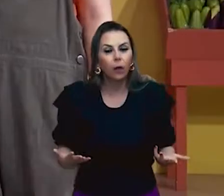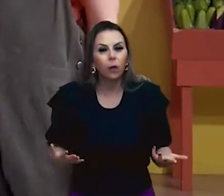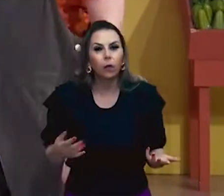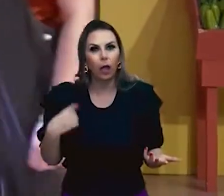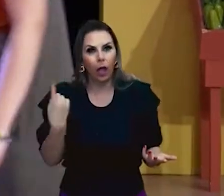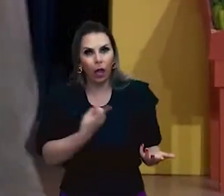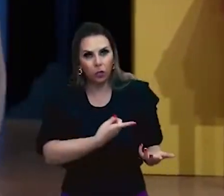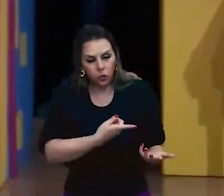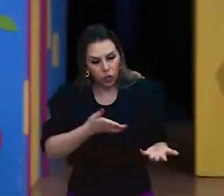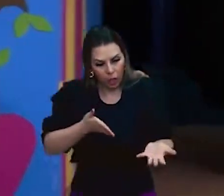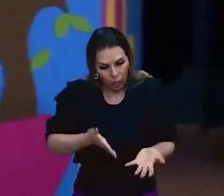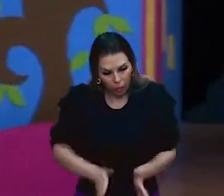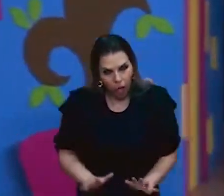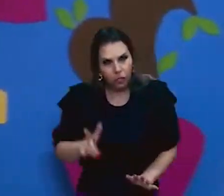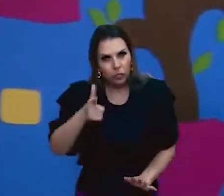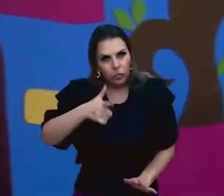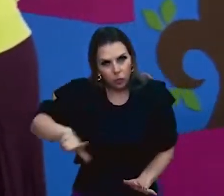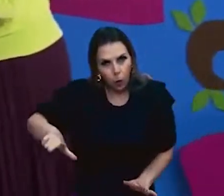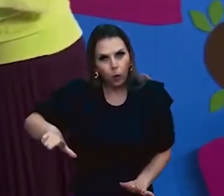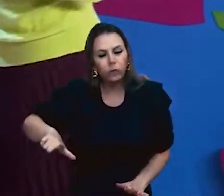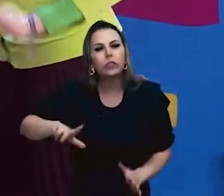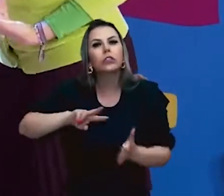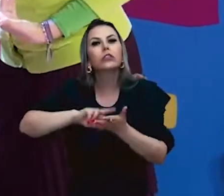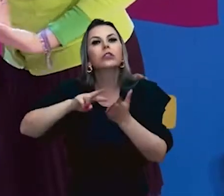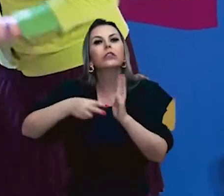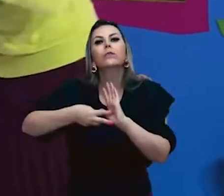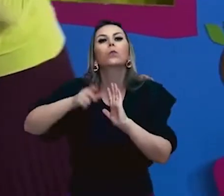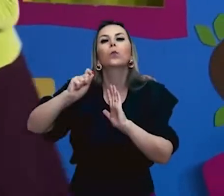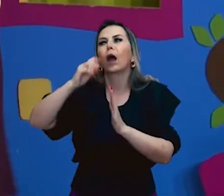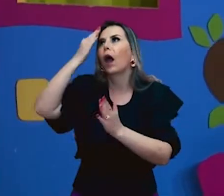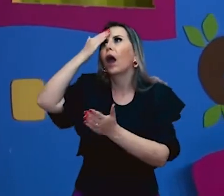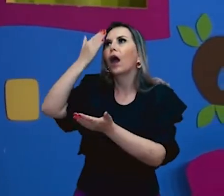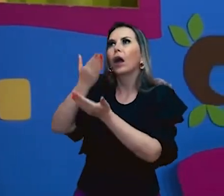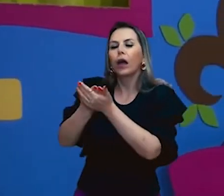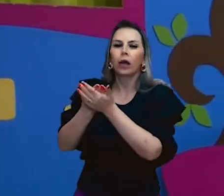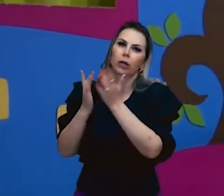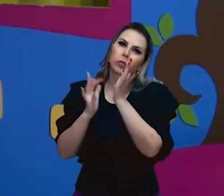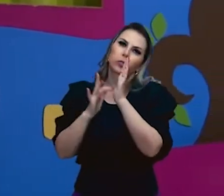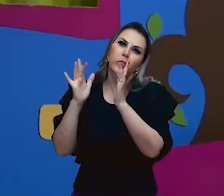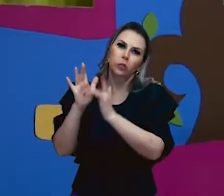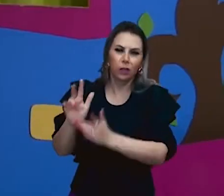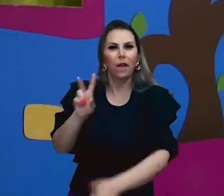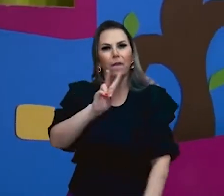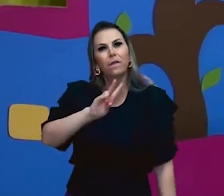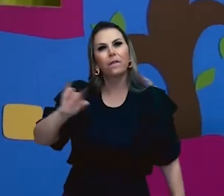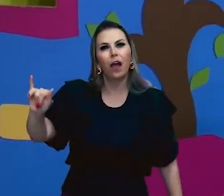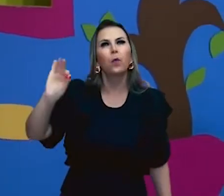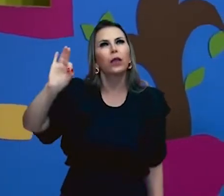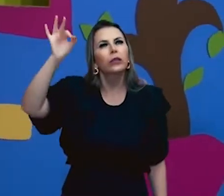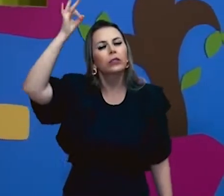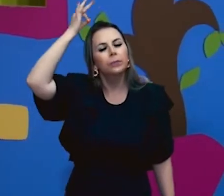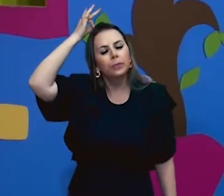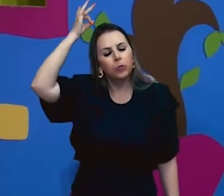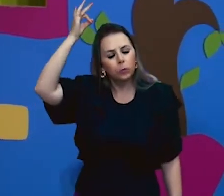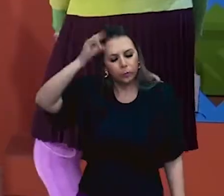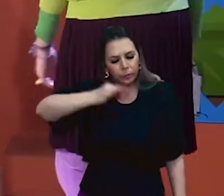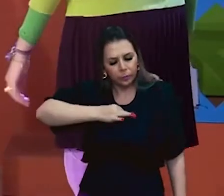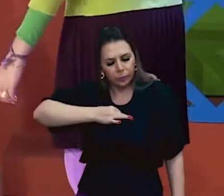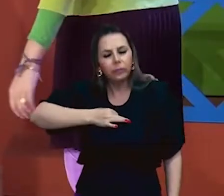Gente, pra gente nascer de novo, a gente precisa acreditar em Jesus. E quem crê em Jesus, nasce de novo e nasce no